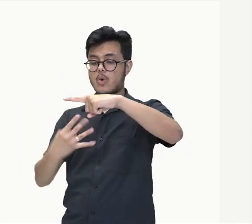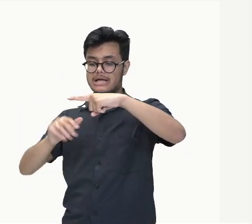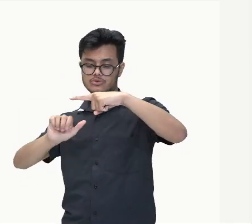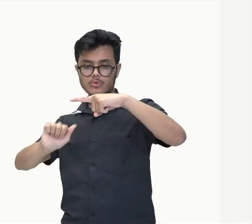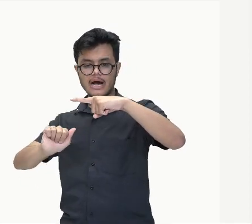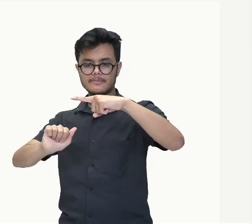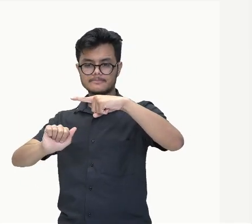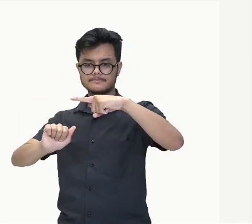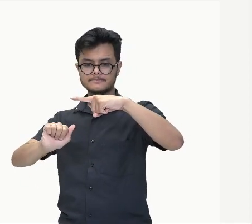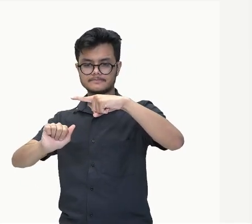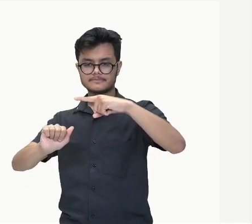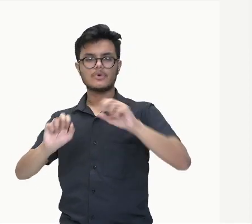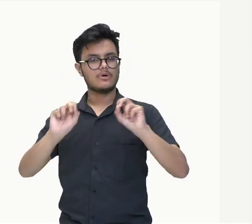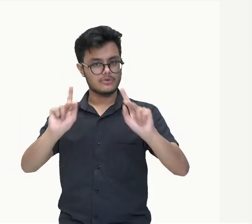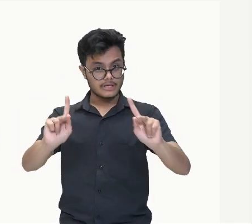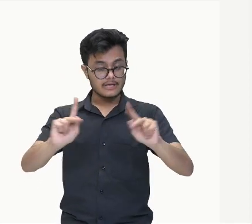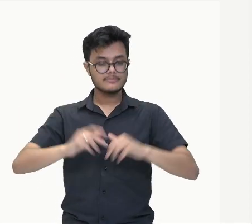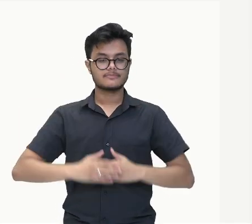relação, tá?